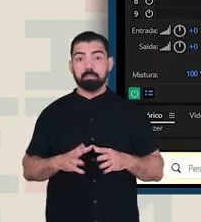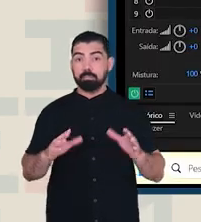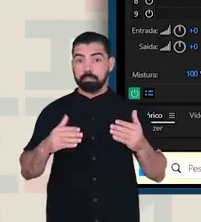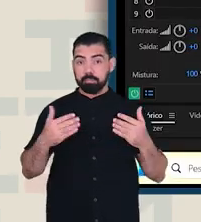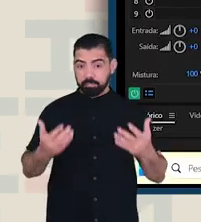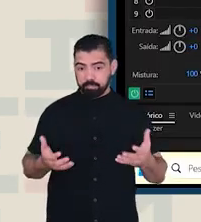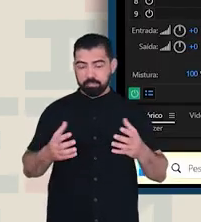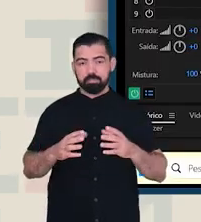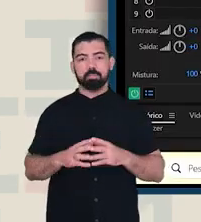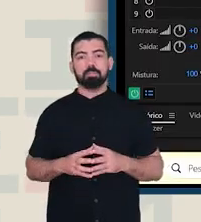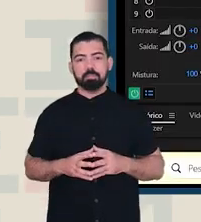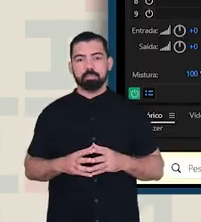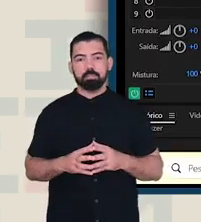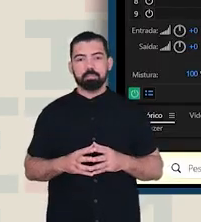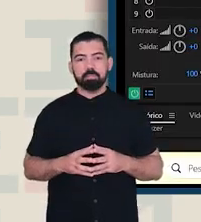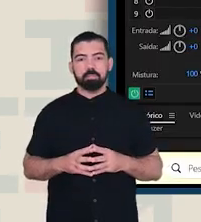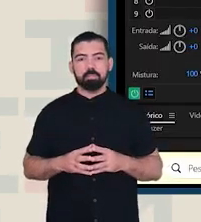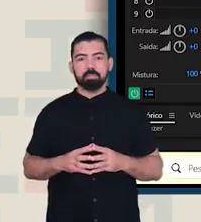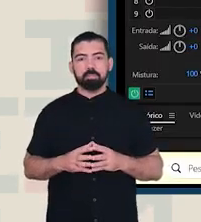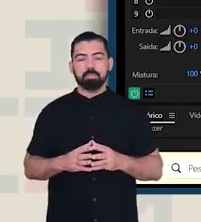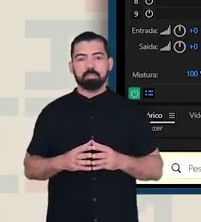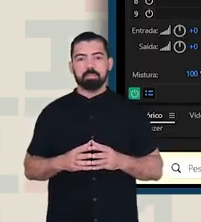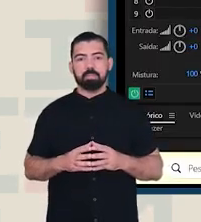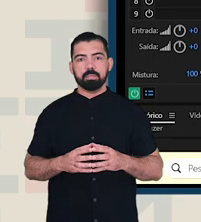Então, a ver,